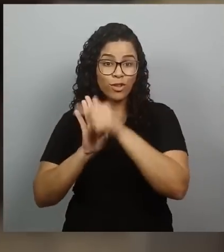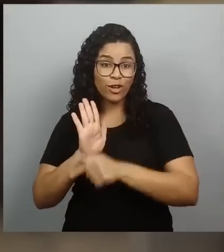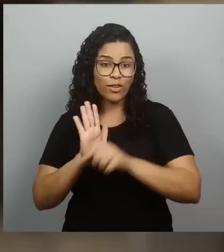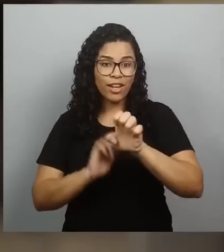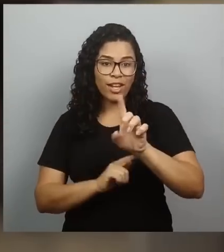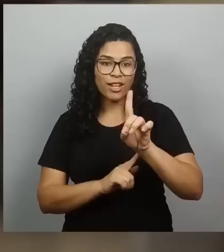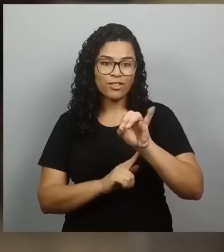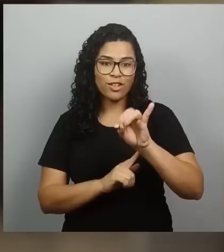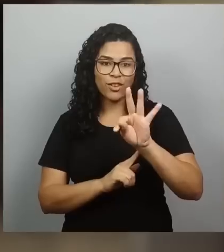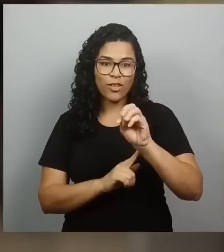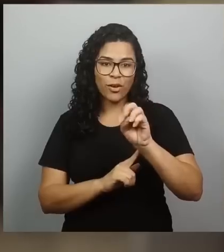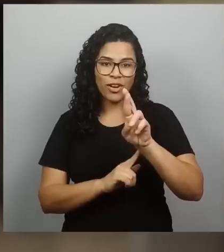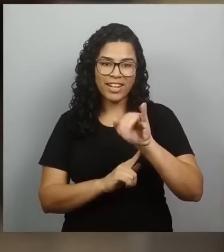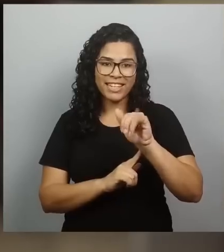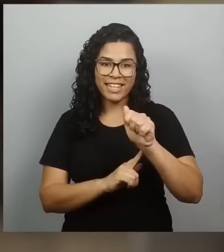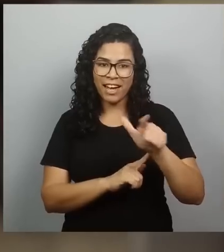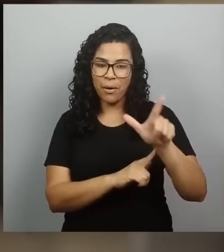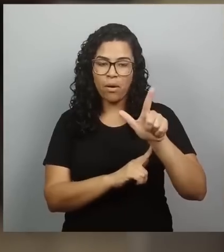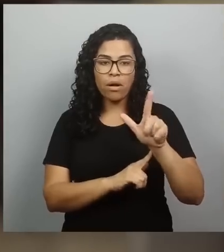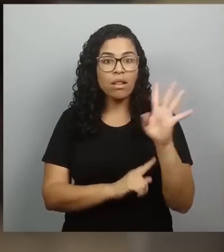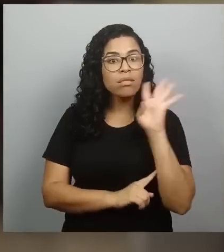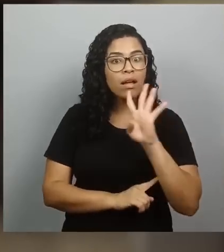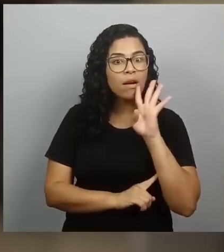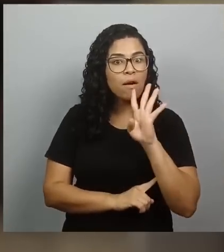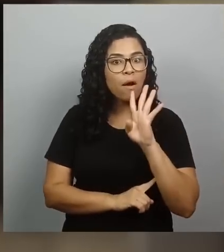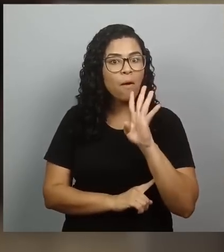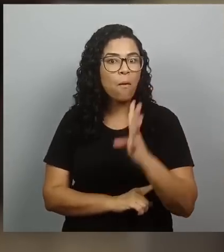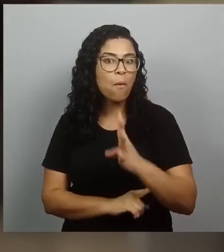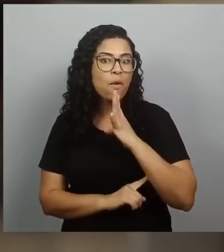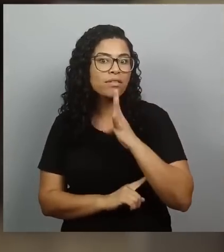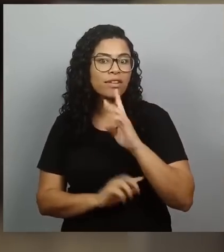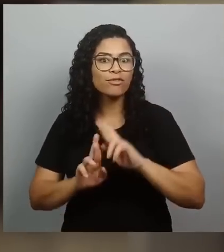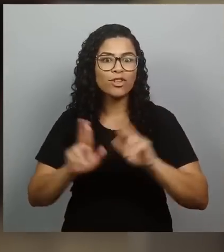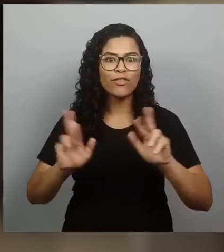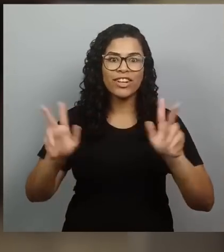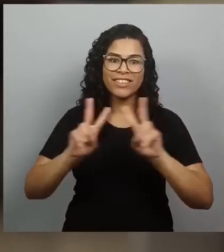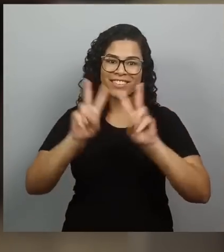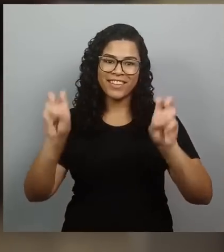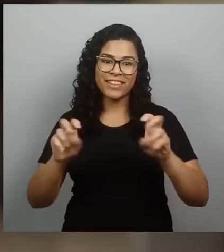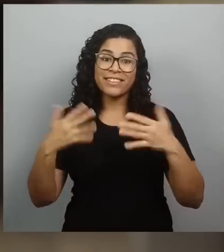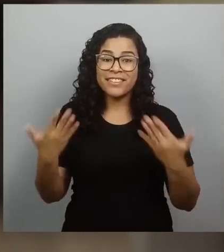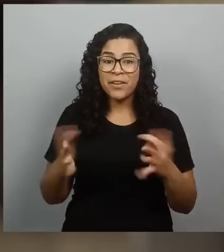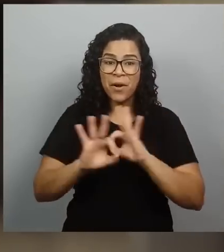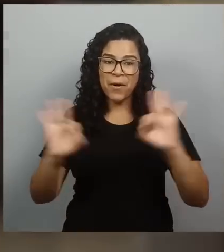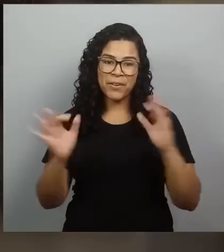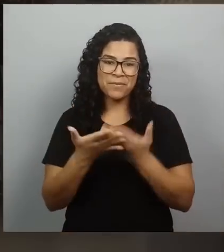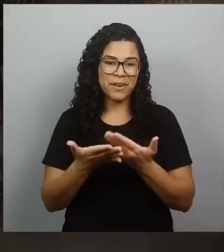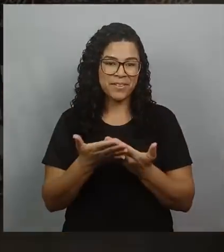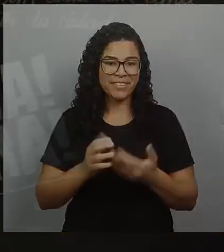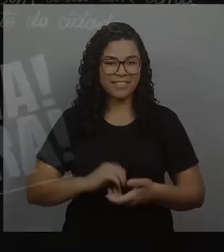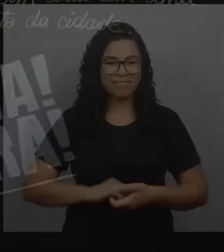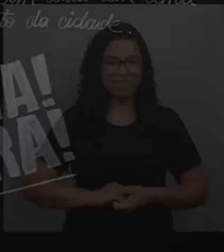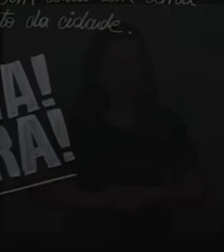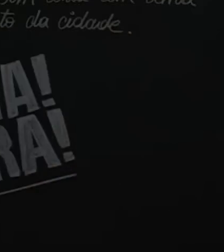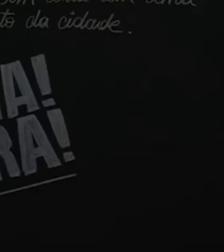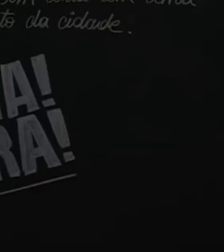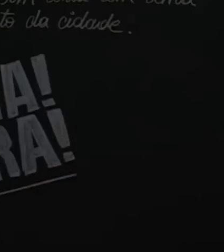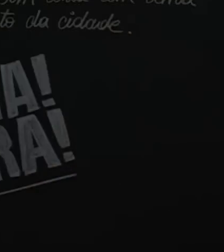editorial. Muito bacana conhecermos tantos assuntos novos, não é? Então, tenha uma ótima aula!